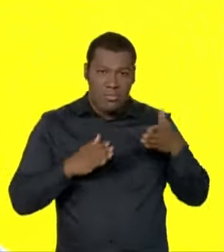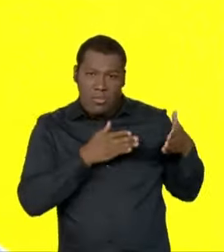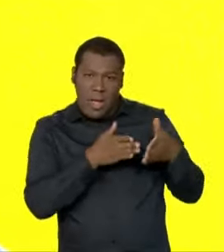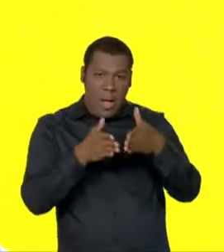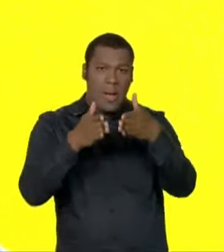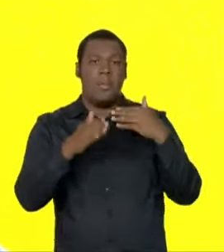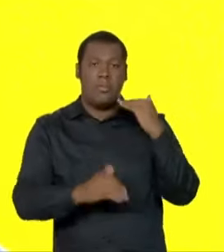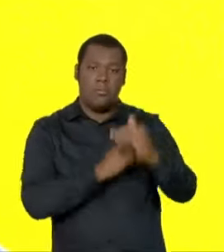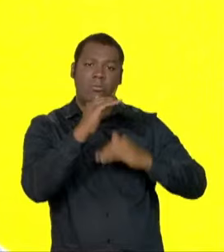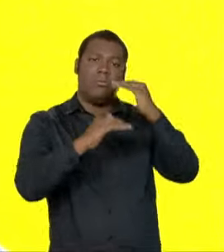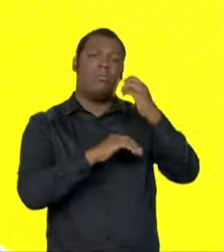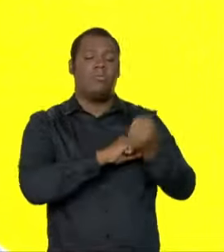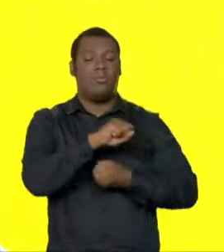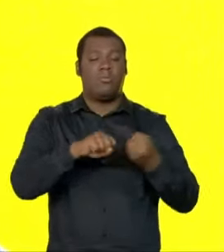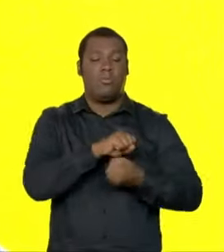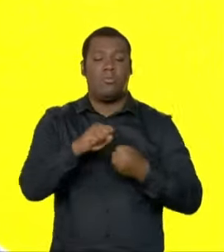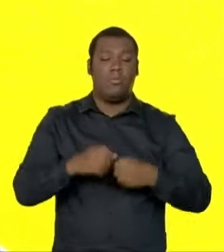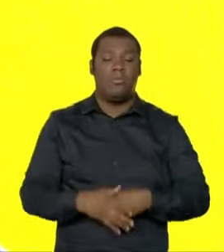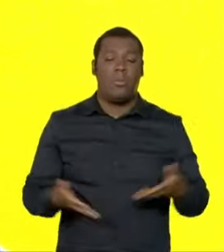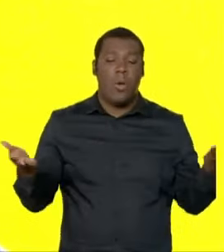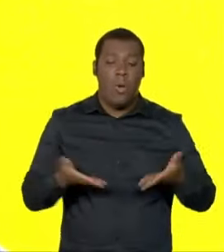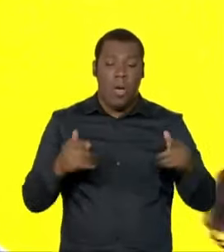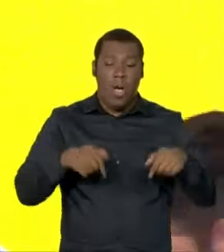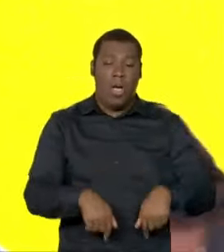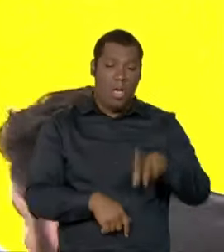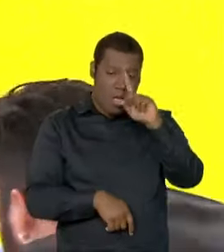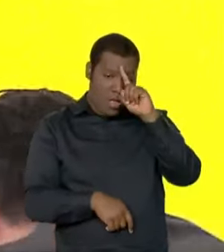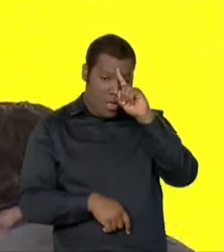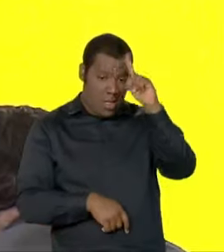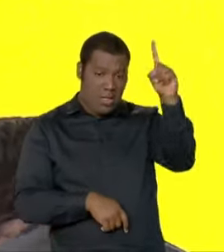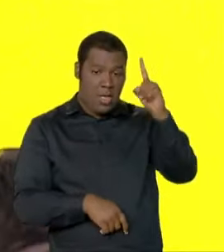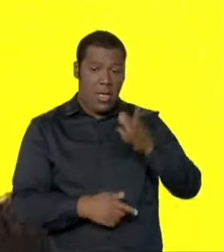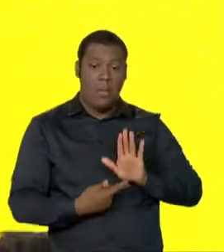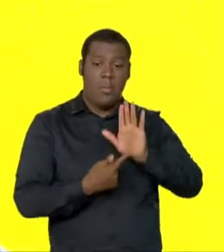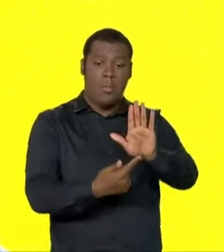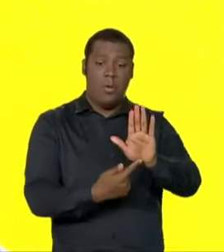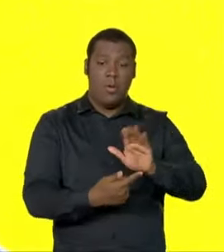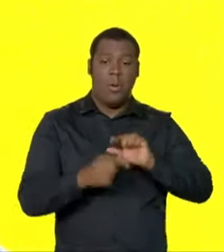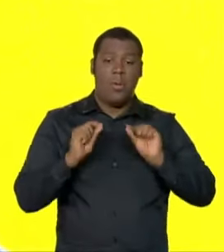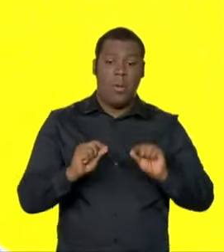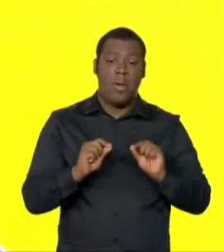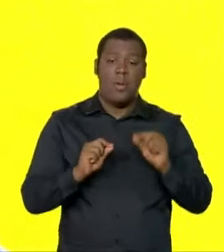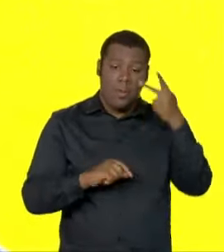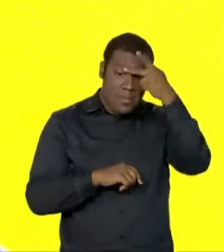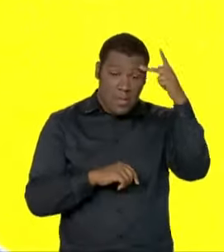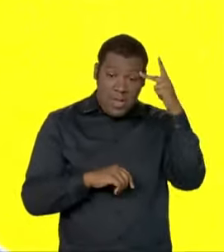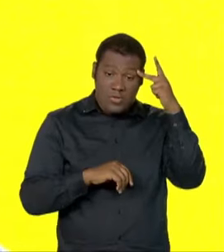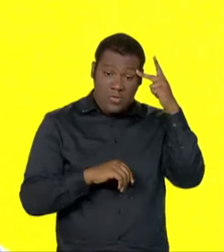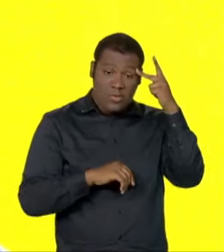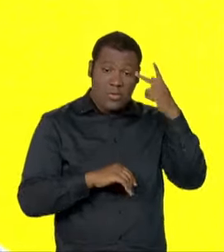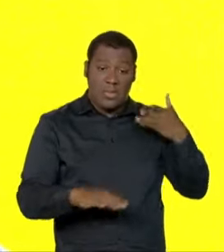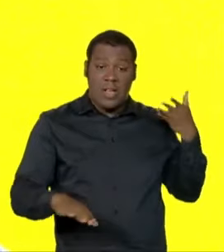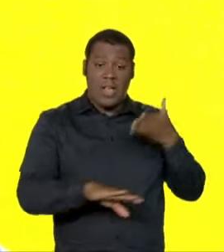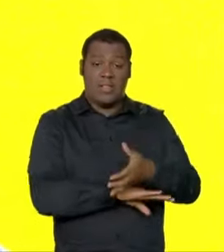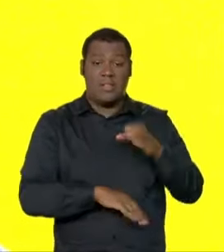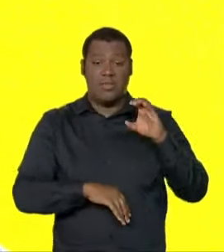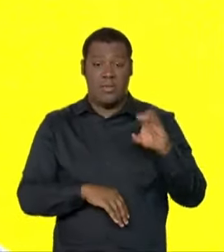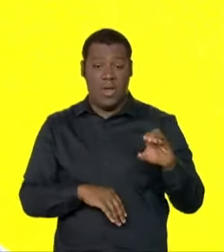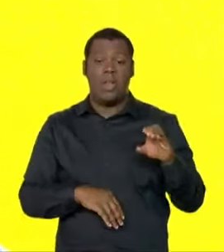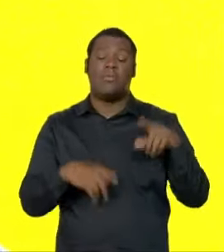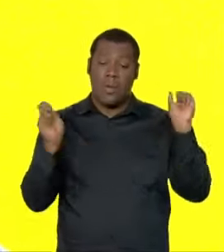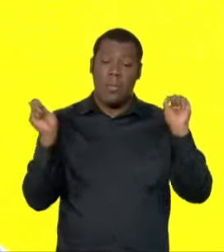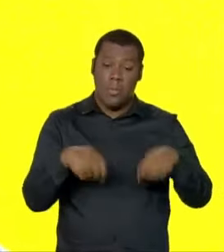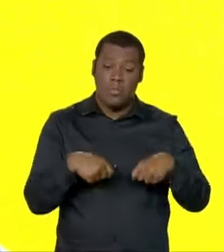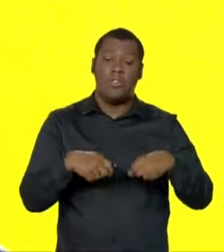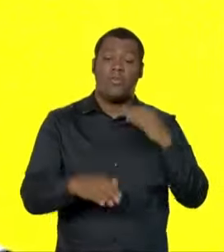sustentável. Nossa ideia aqui é mostrar que o crédito é uma alavanca imprescindível do desenvolvimento econômico